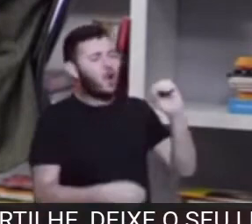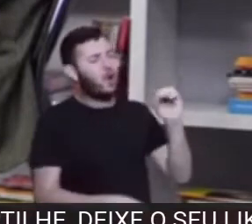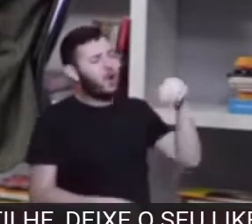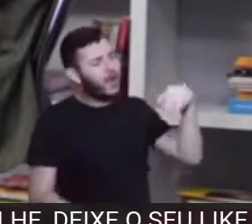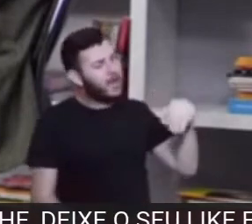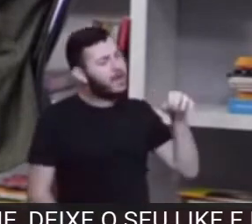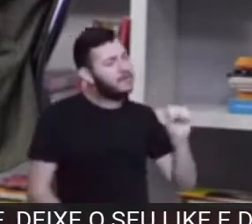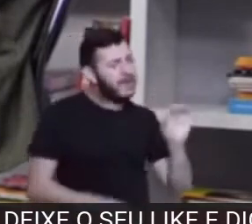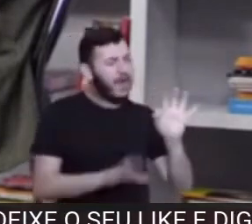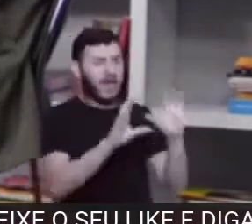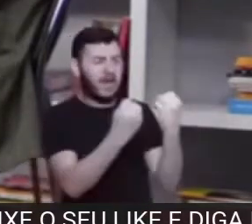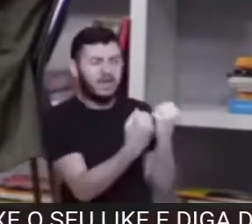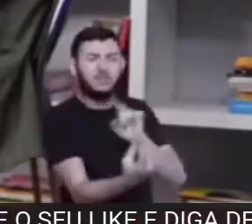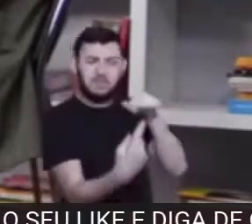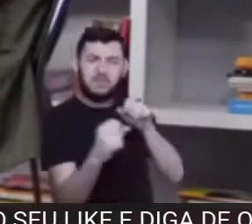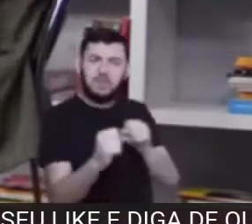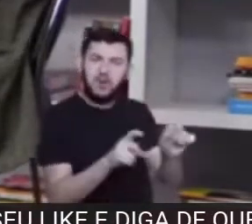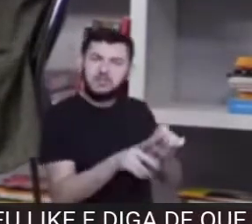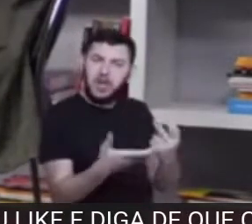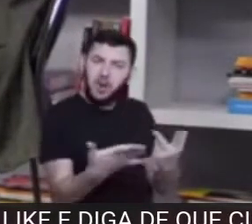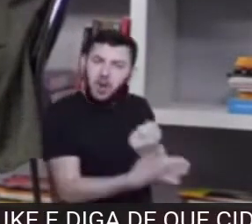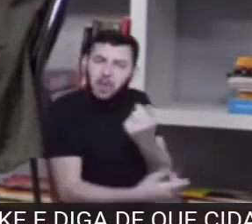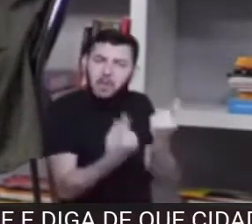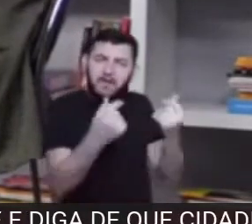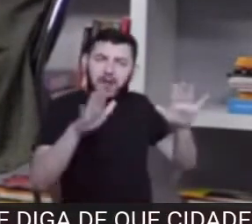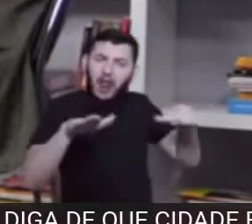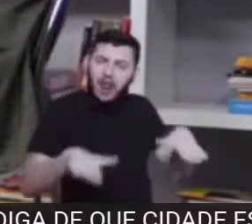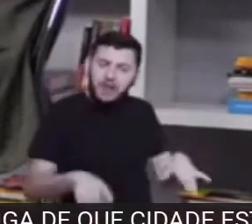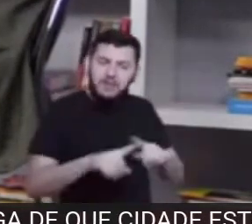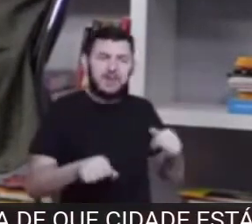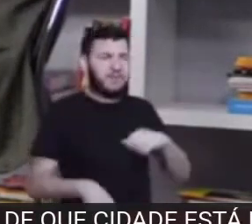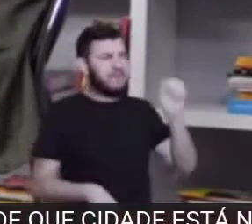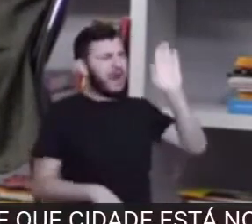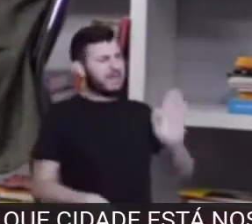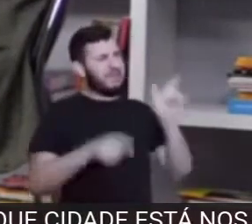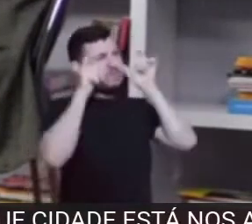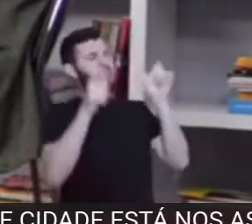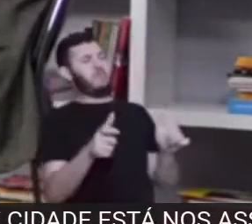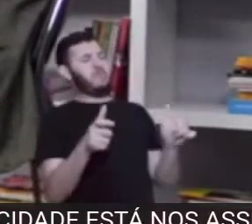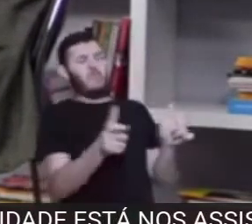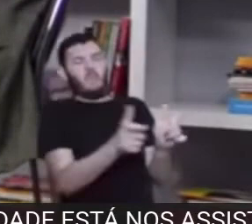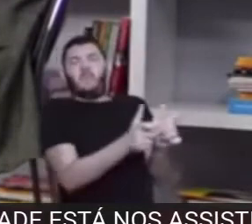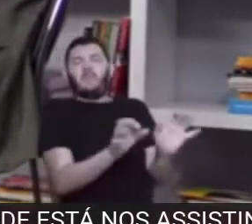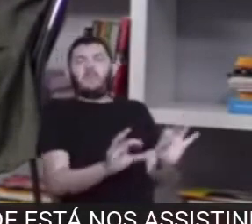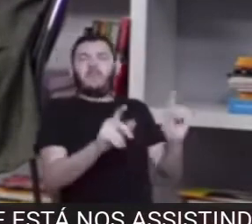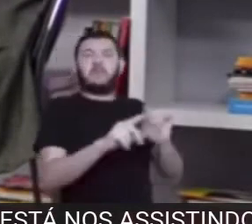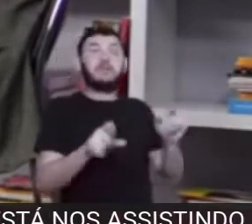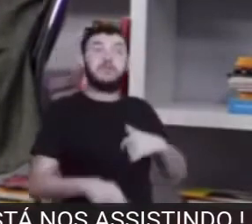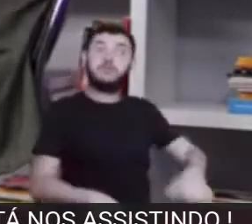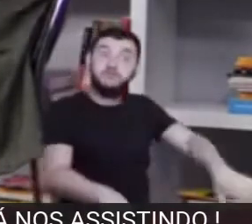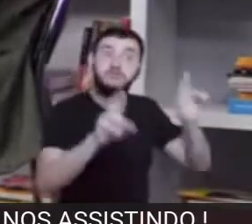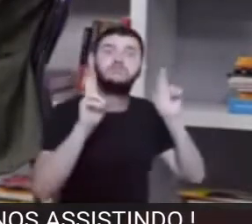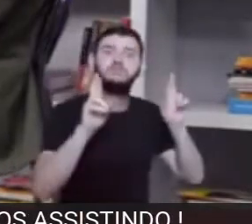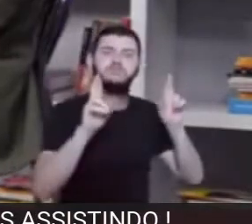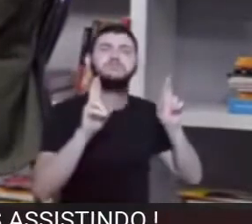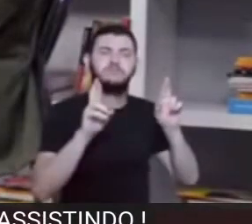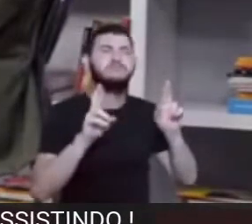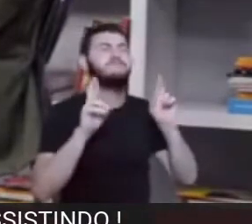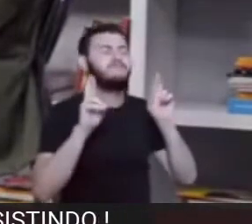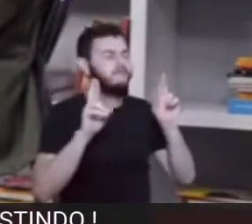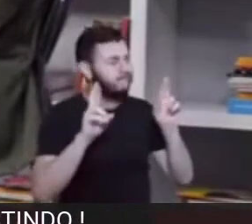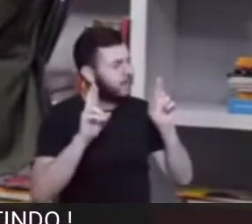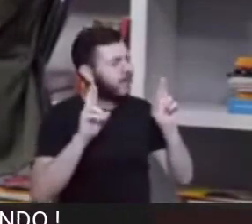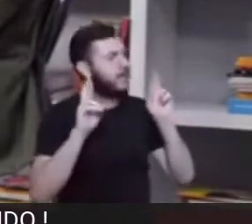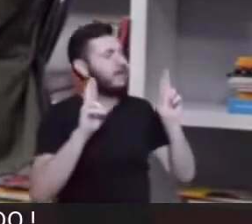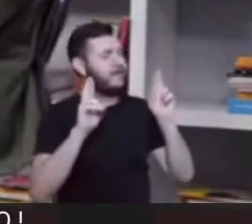o Brasil não se interessou. Então eu espero, e eu estou dizendo isso, eu acho que não importa quais são